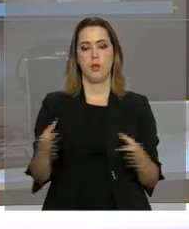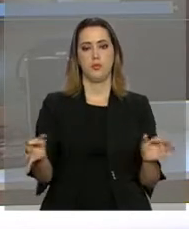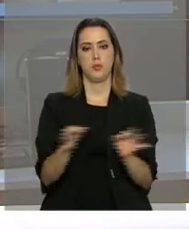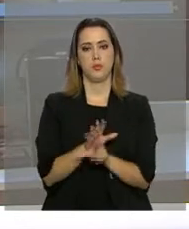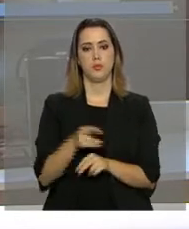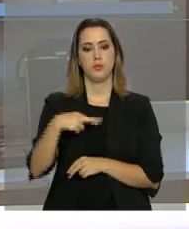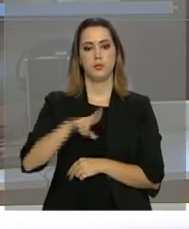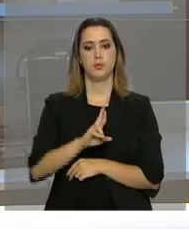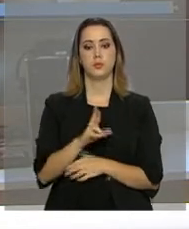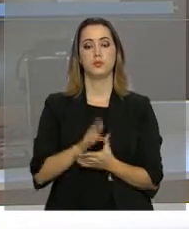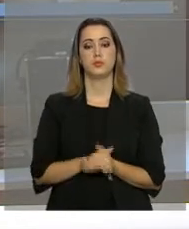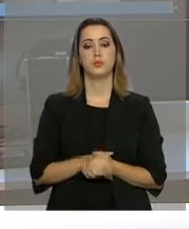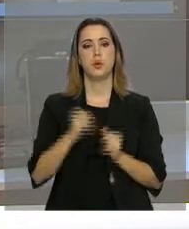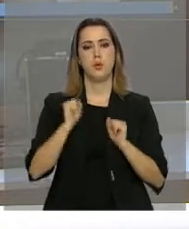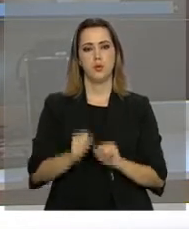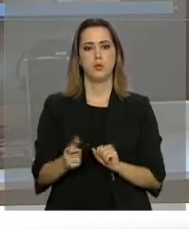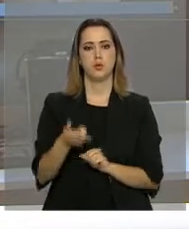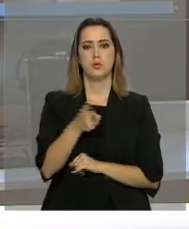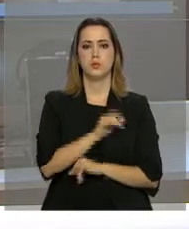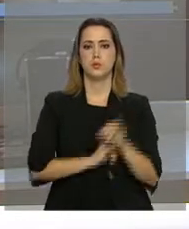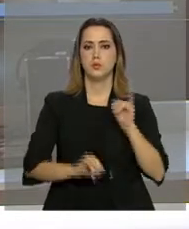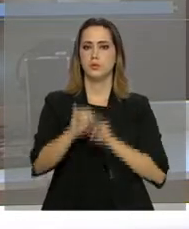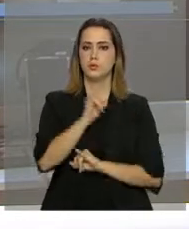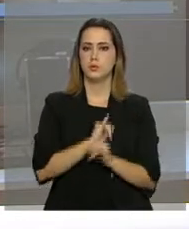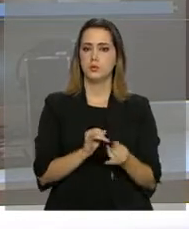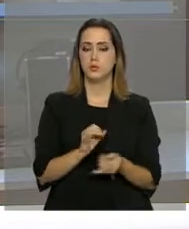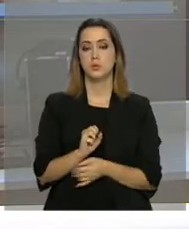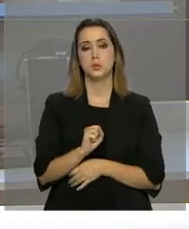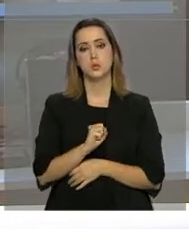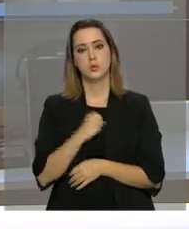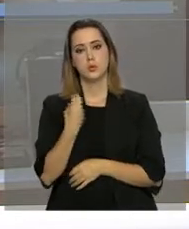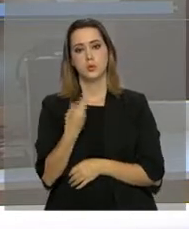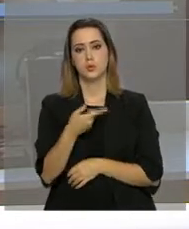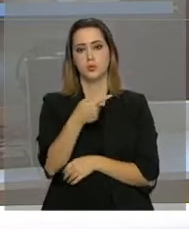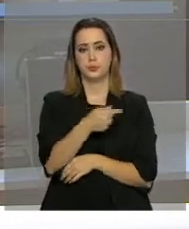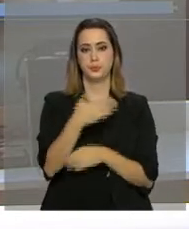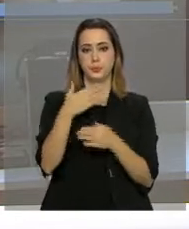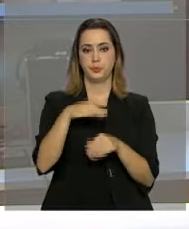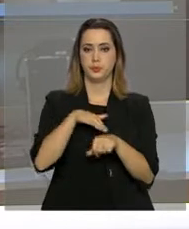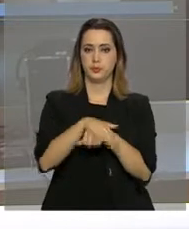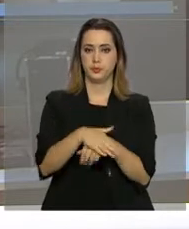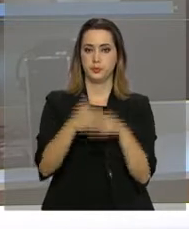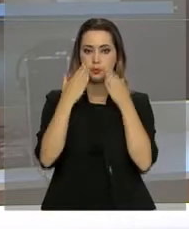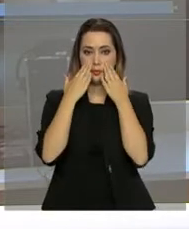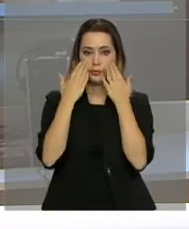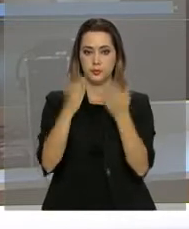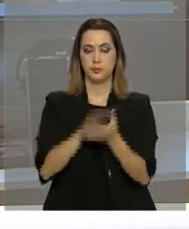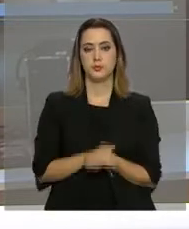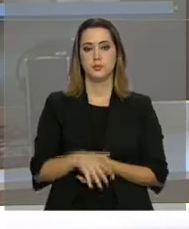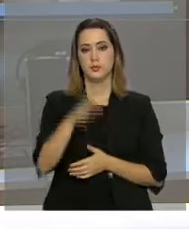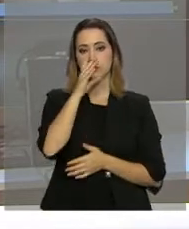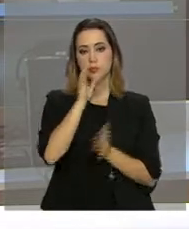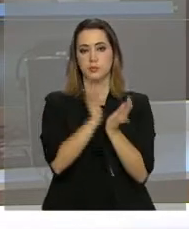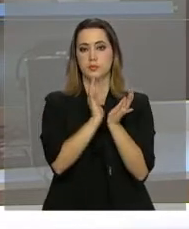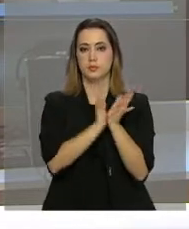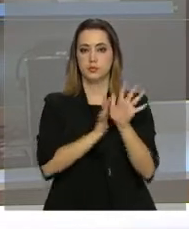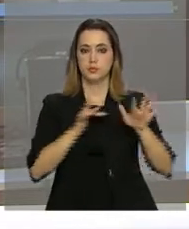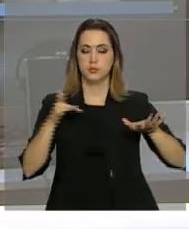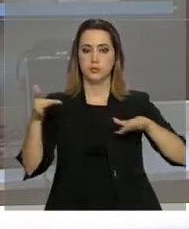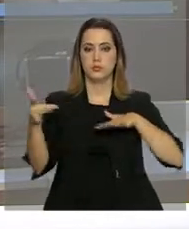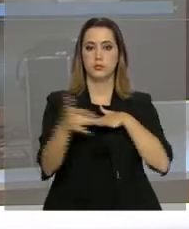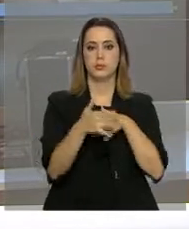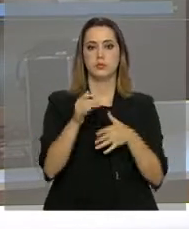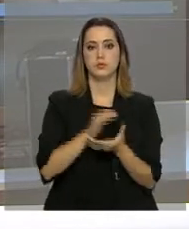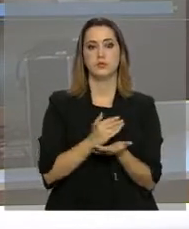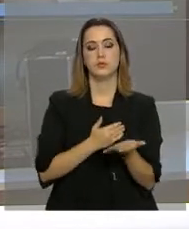edição do repórter nbr mas podemos voltar a qualquer momento com outras informações o a7 da noite na próxima edição acompanhe as novidades também pelas